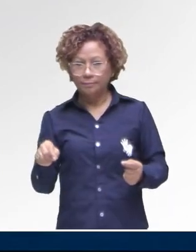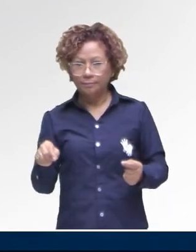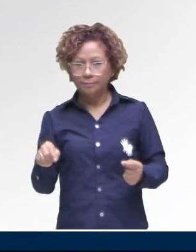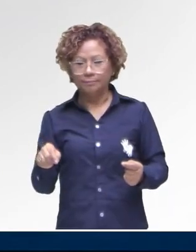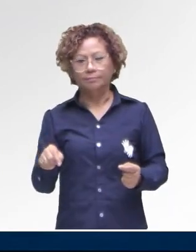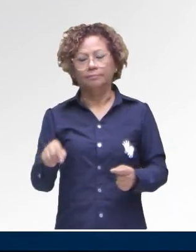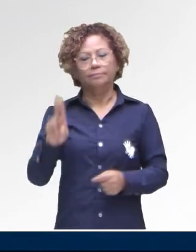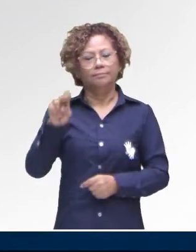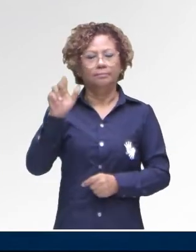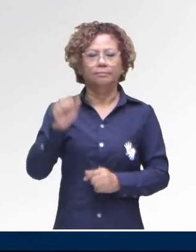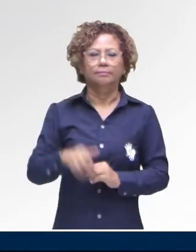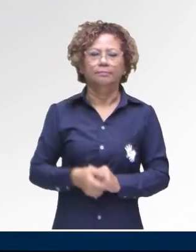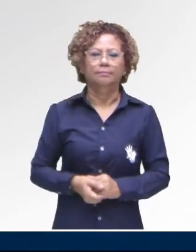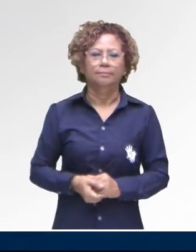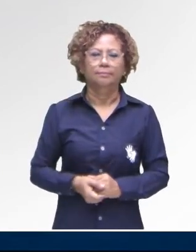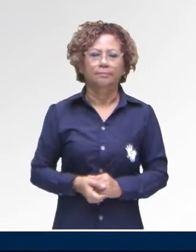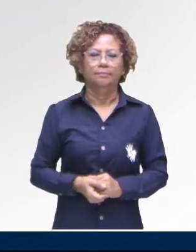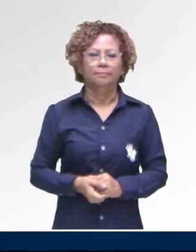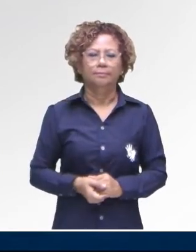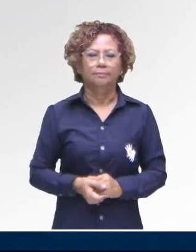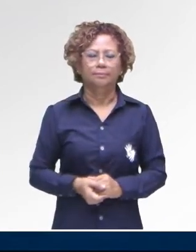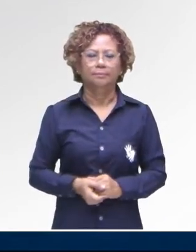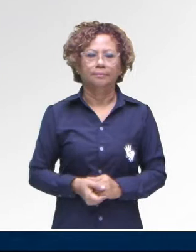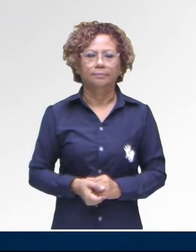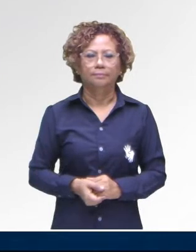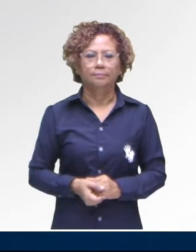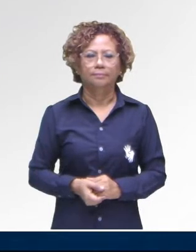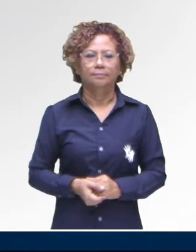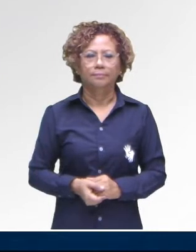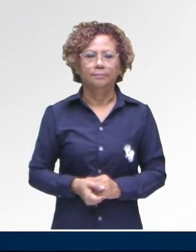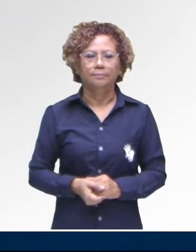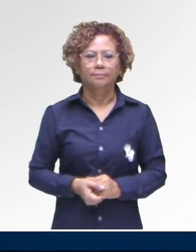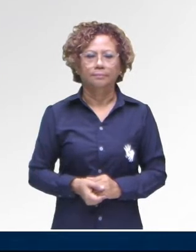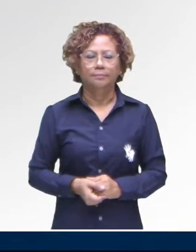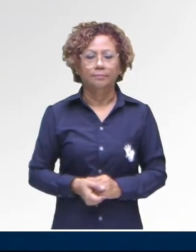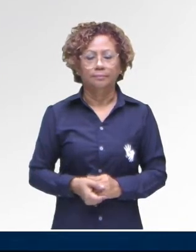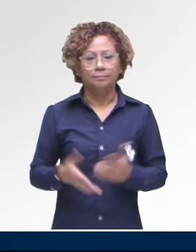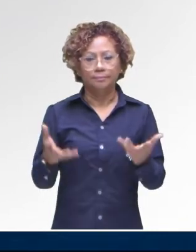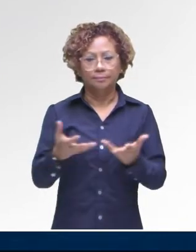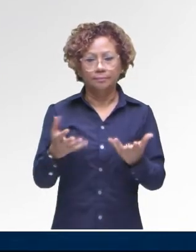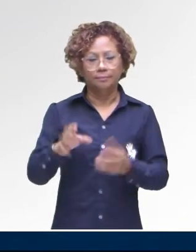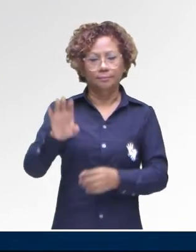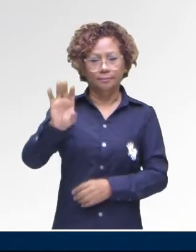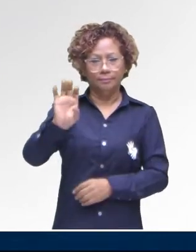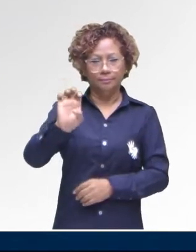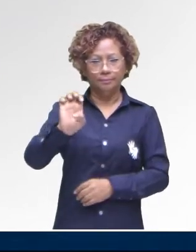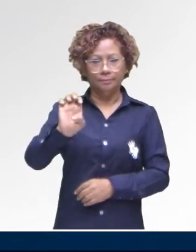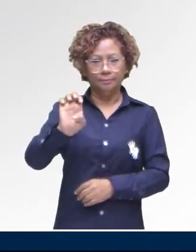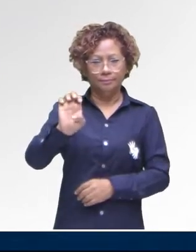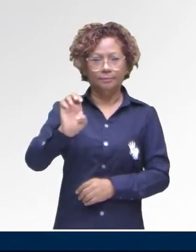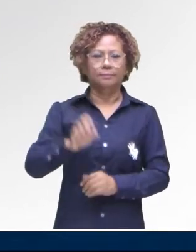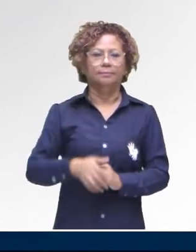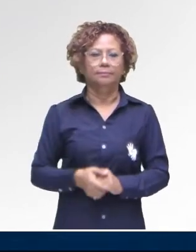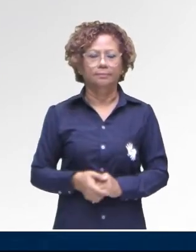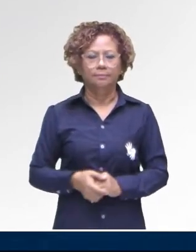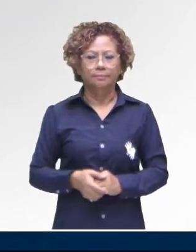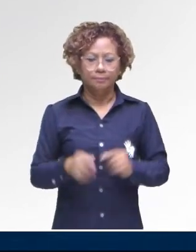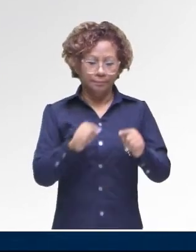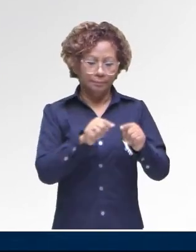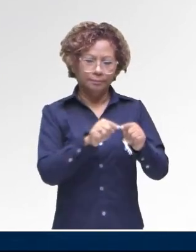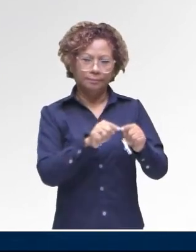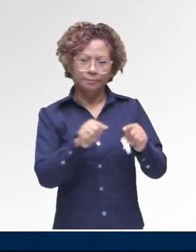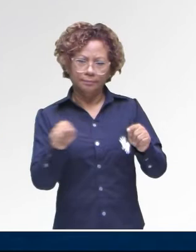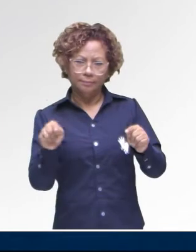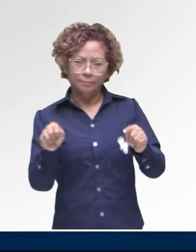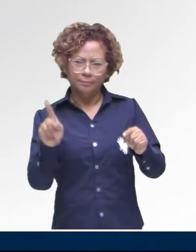Jamais, né? Não é verdadeiro. Na letra E, as retas são